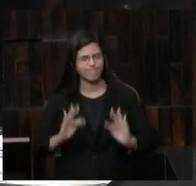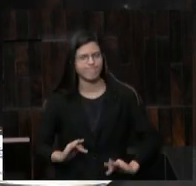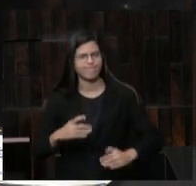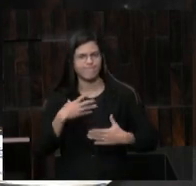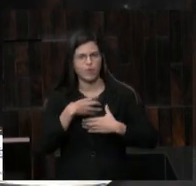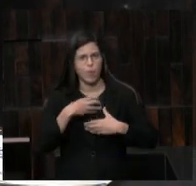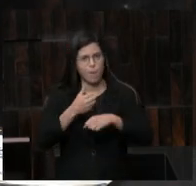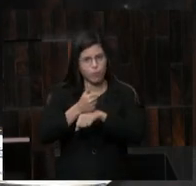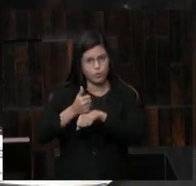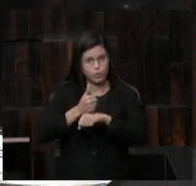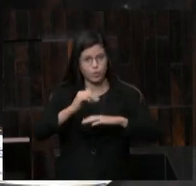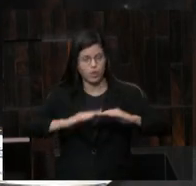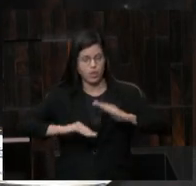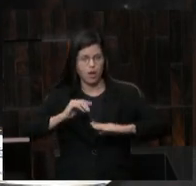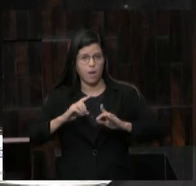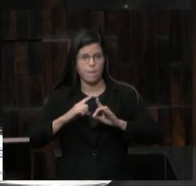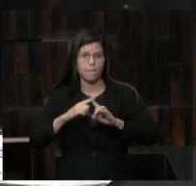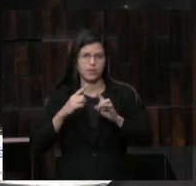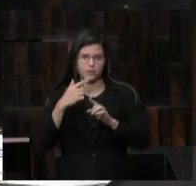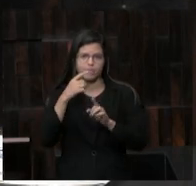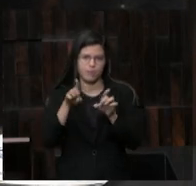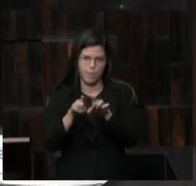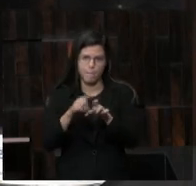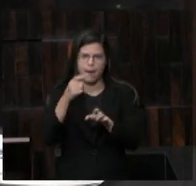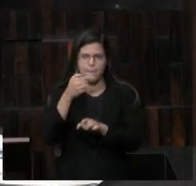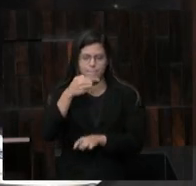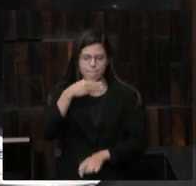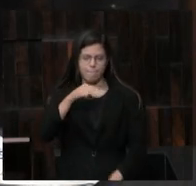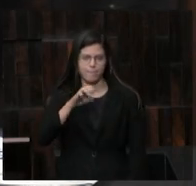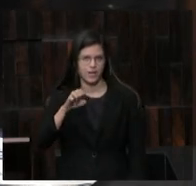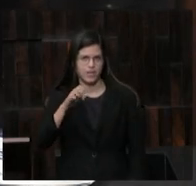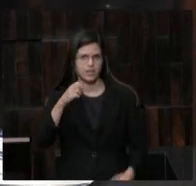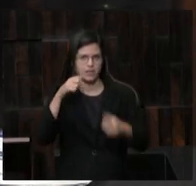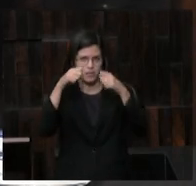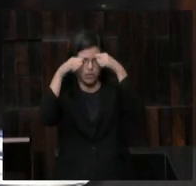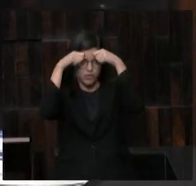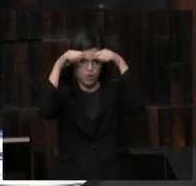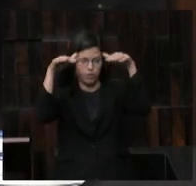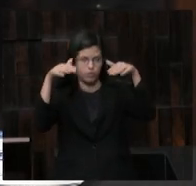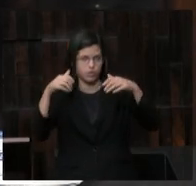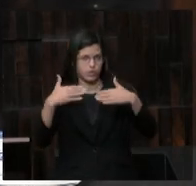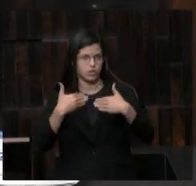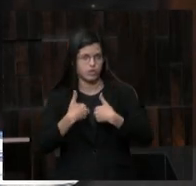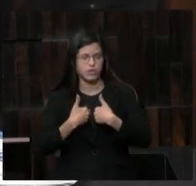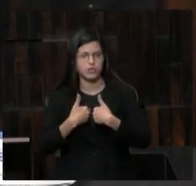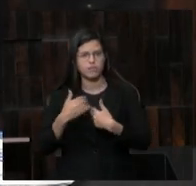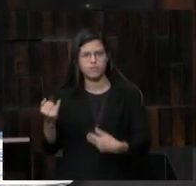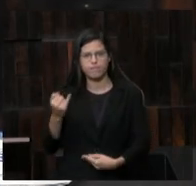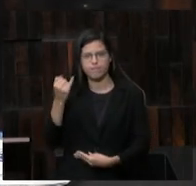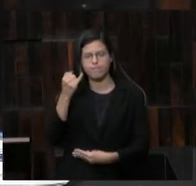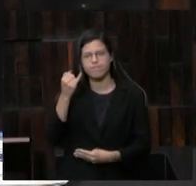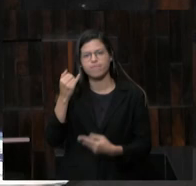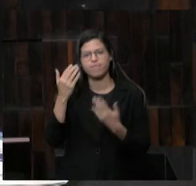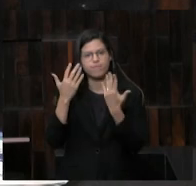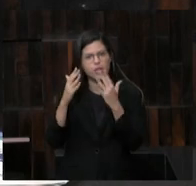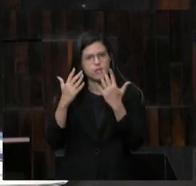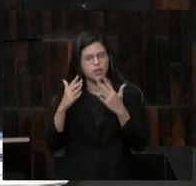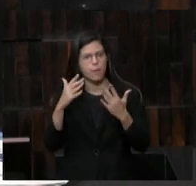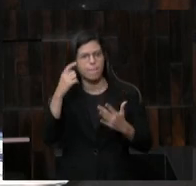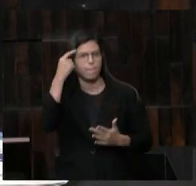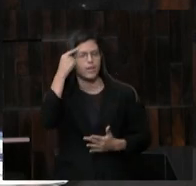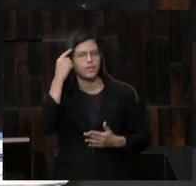mas também, como foi dito aqui, eu sou mãe de autista, então acho que é um dia importante de celebração para a gente pensar como é